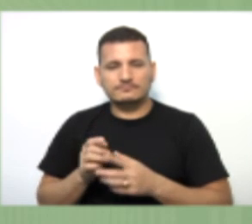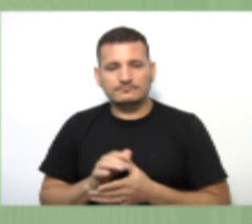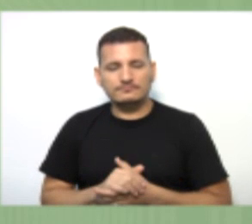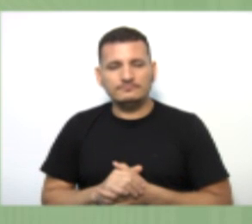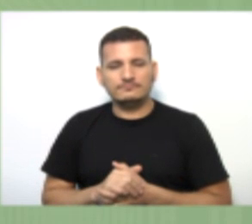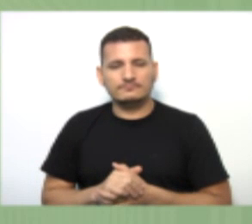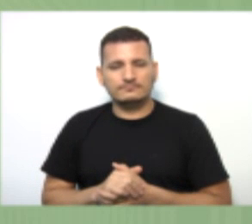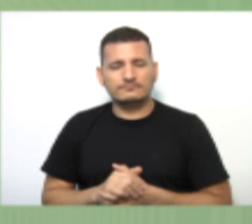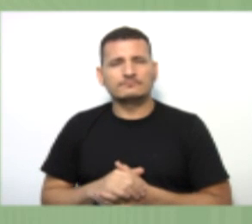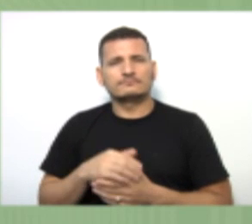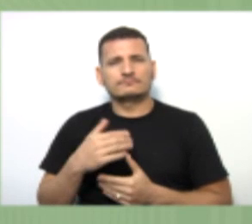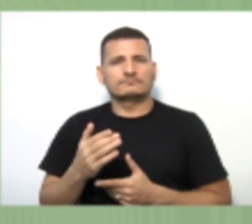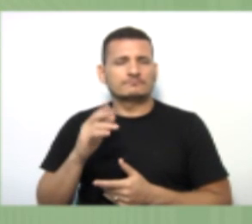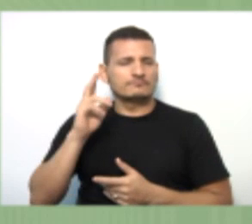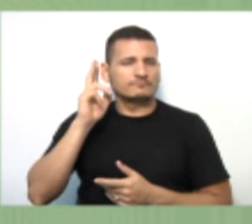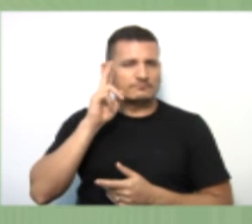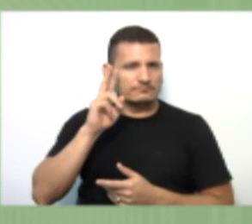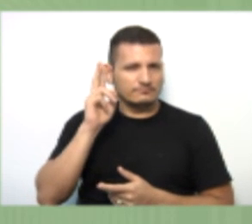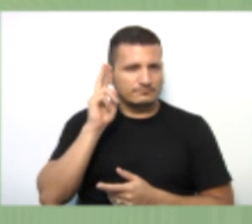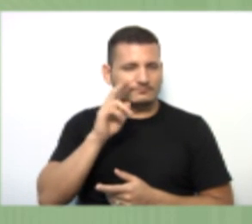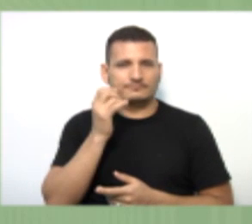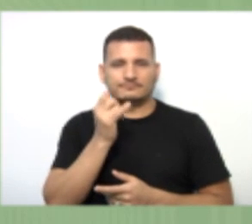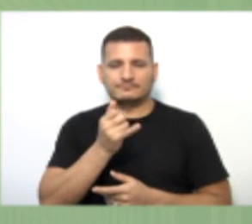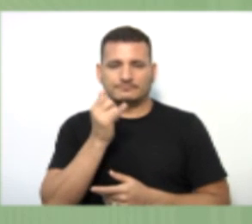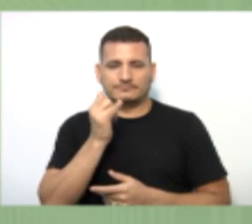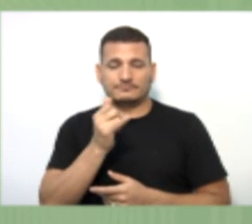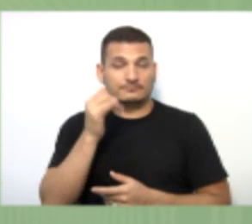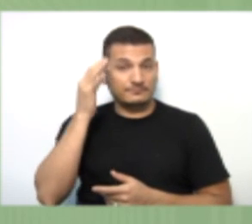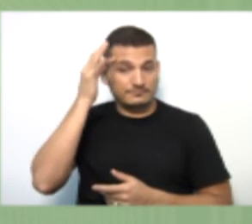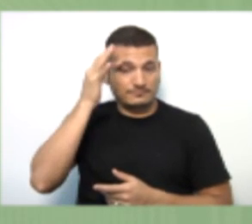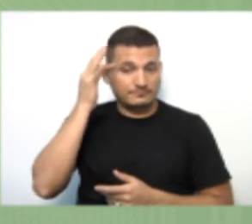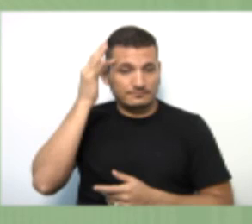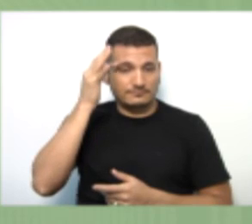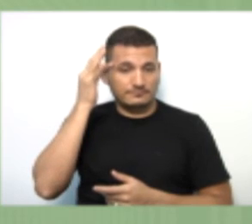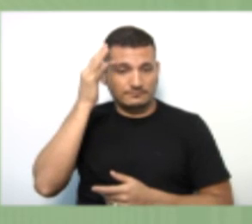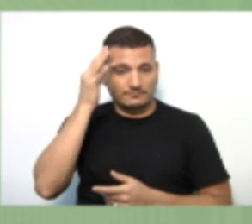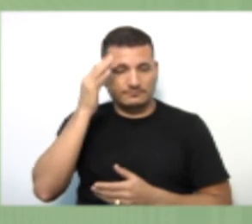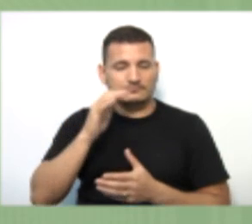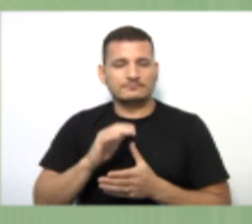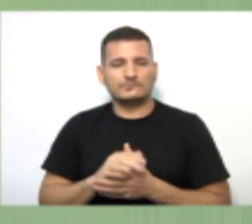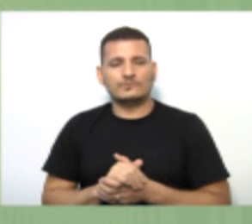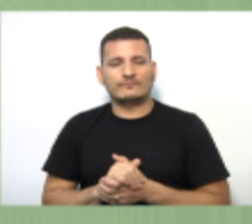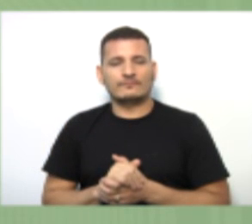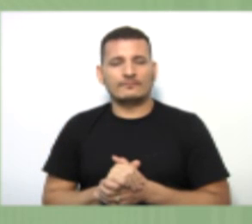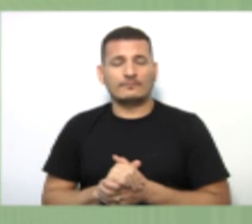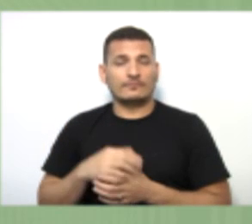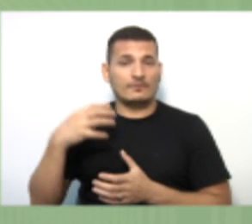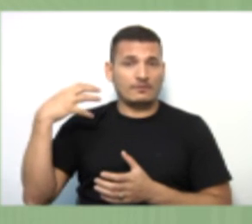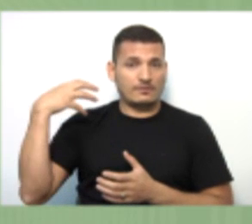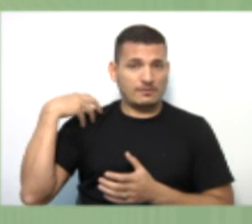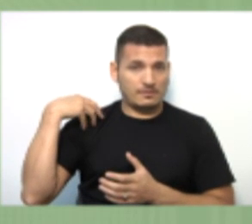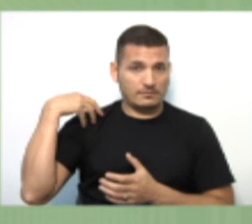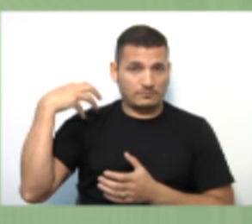Segundo relatos históricos, o filósofo grego Aristóteles é considerado